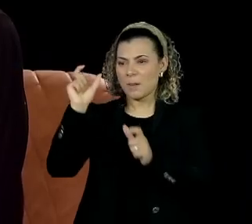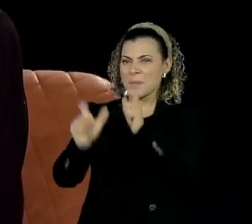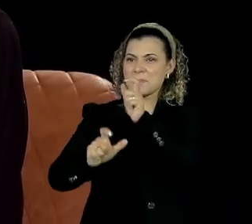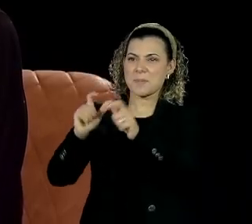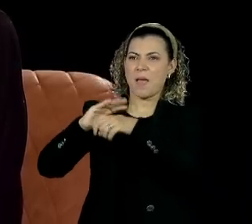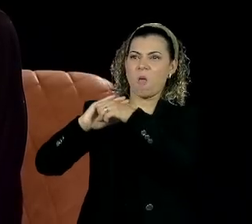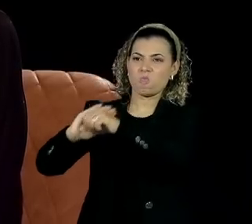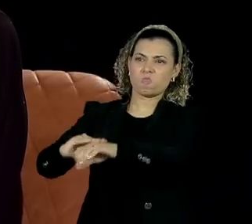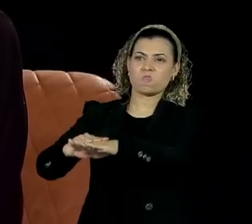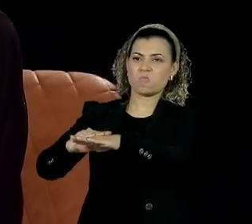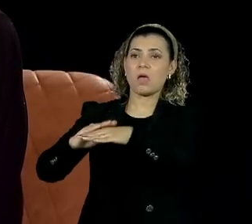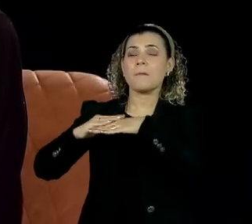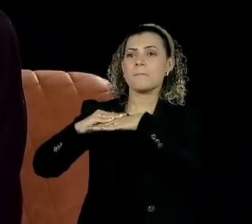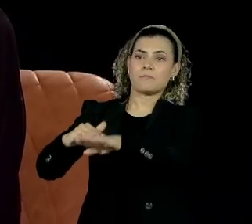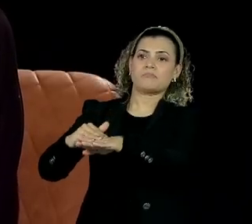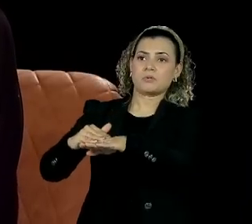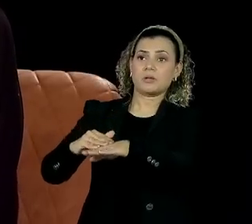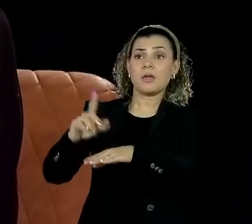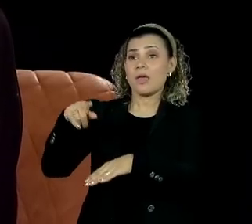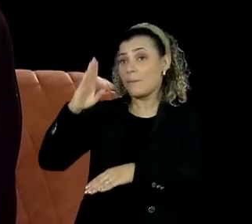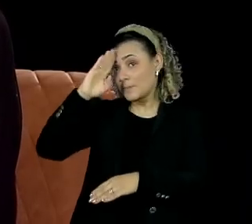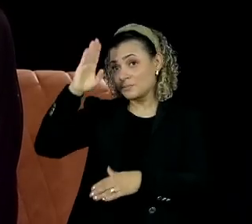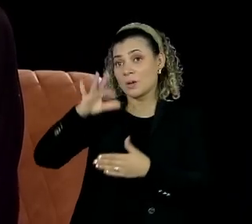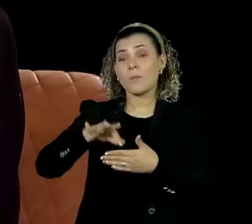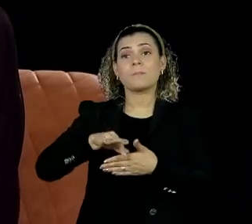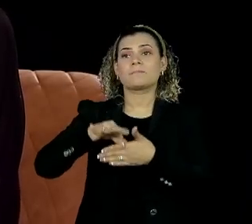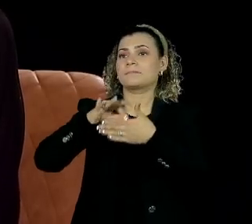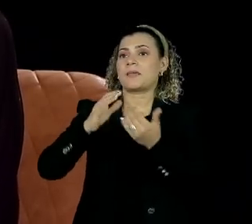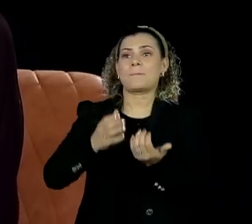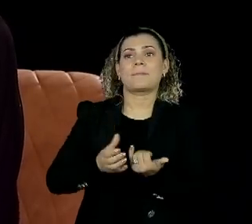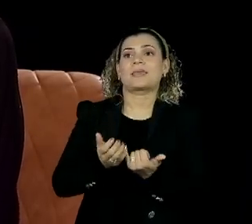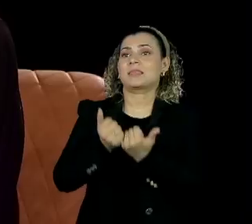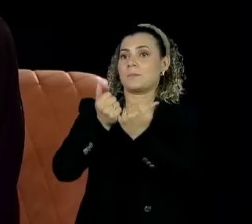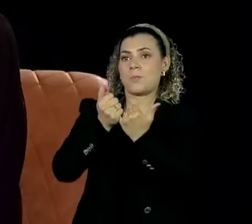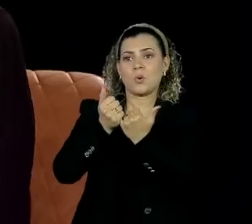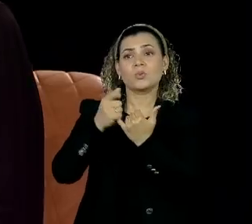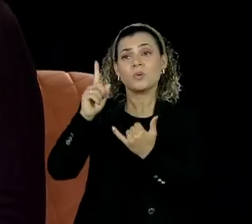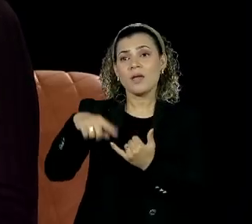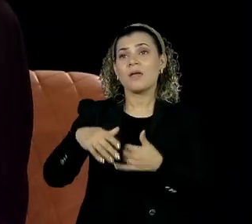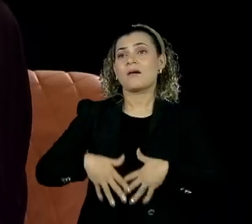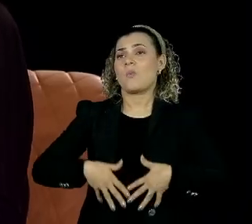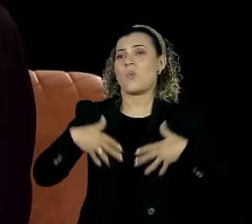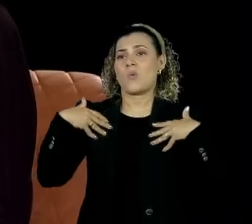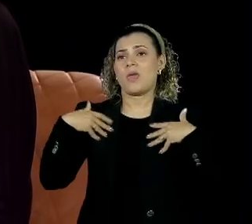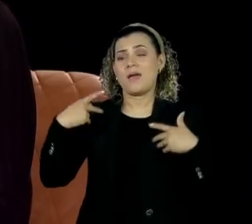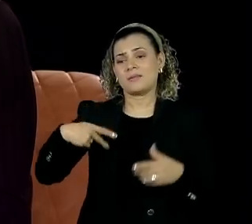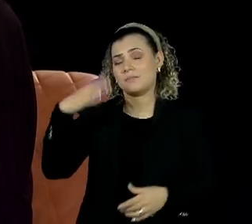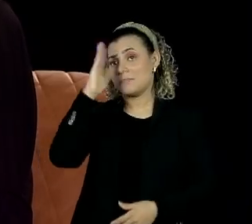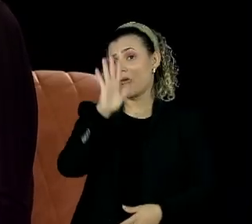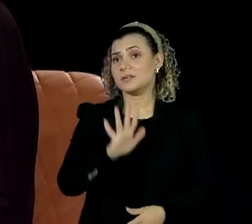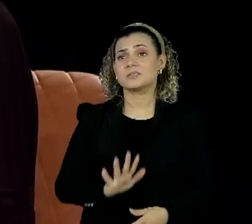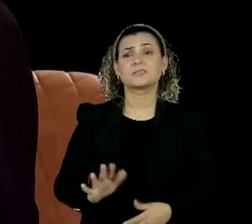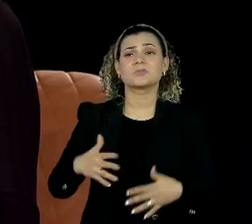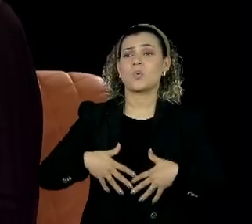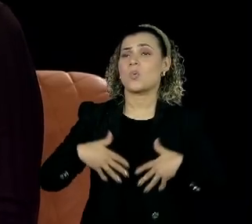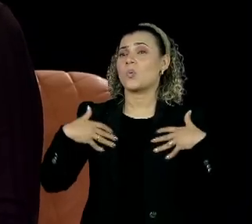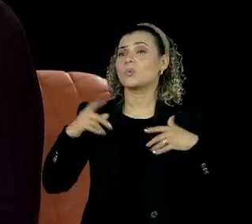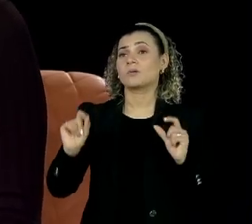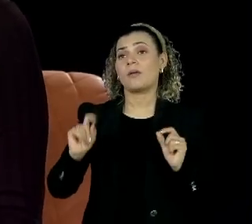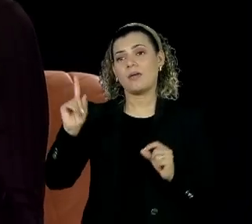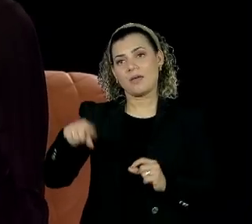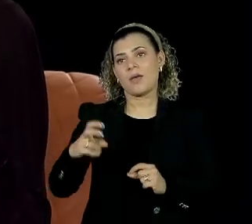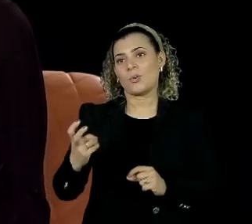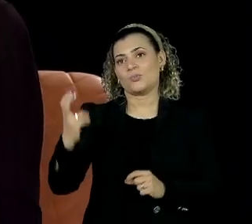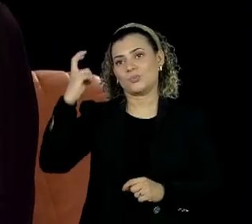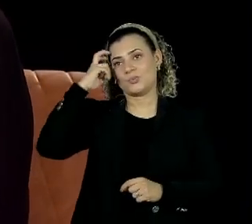nossos maiores bens. Se existe uma coisa que a gente pode se orgulhar, todo brasileiro pode se orgulhar no Brasil,